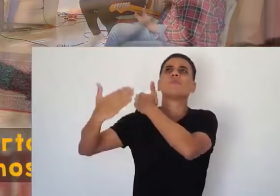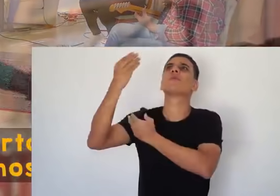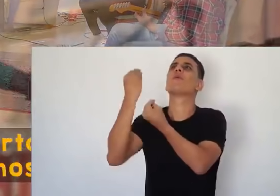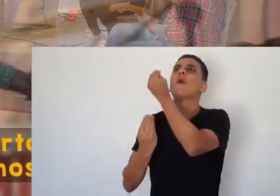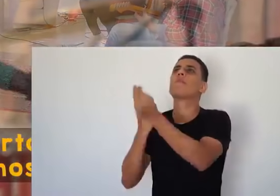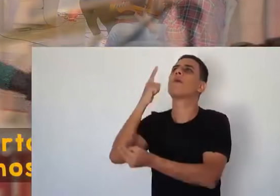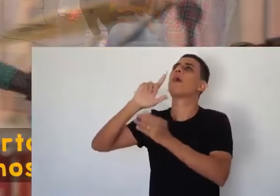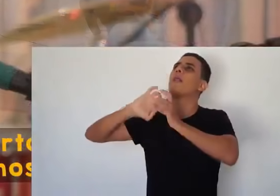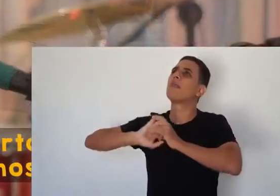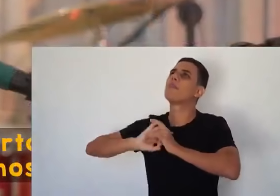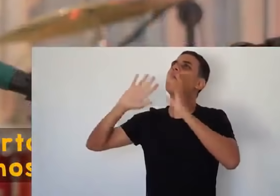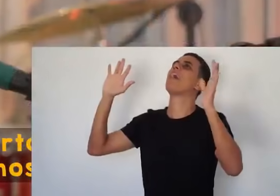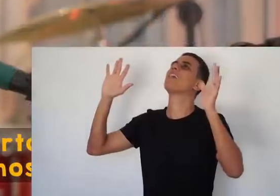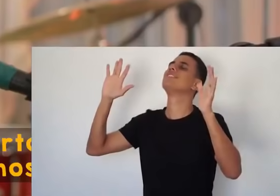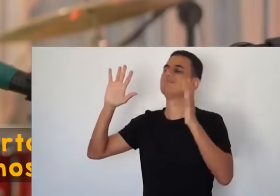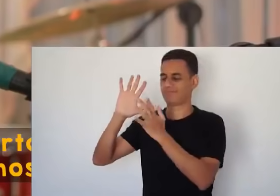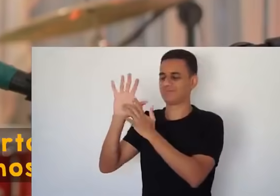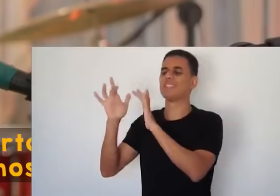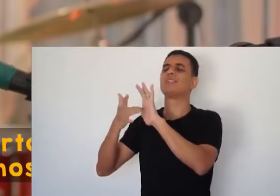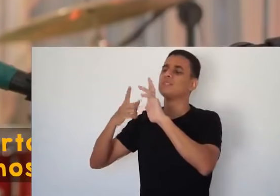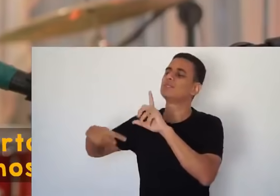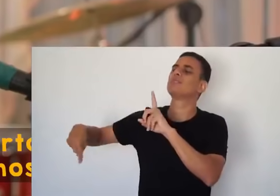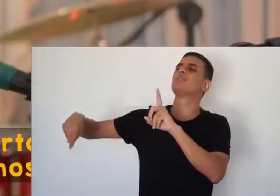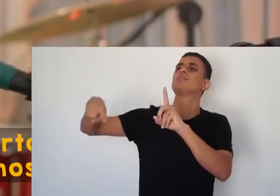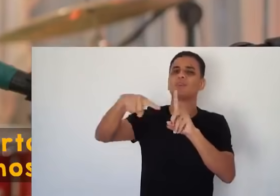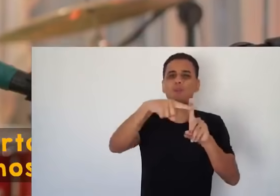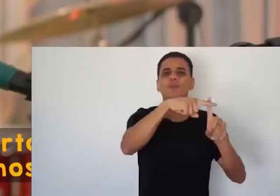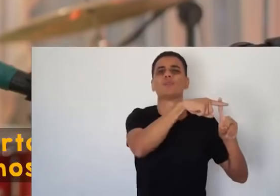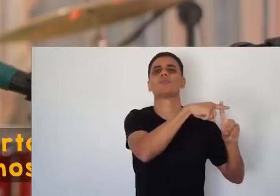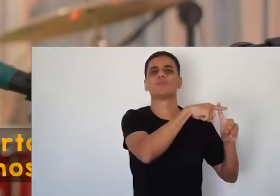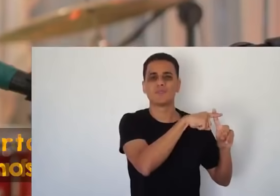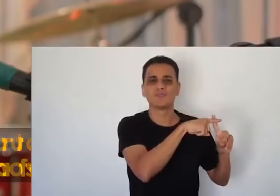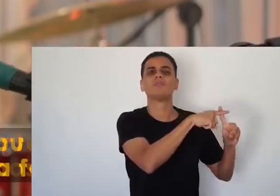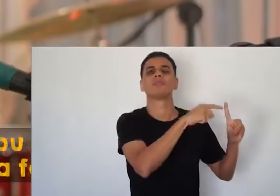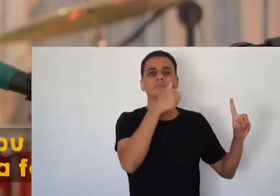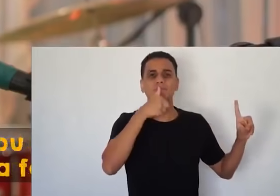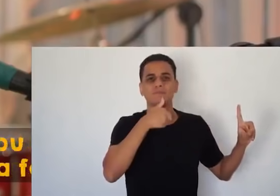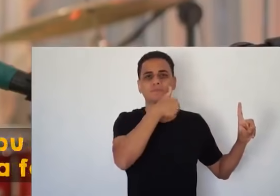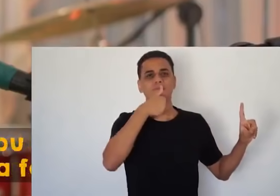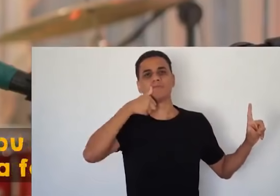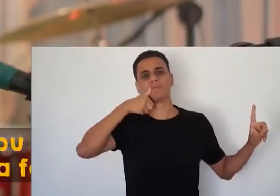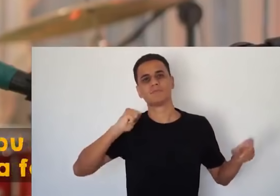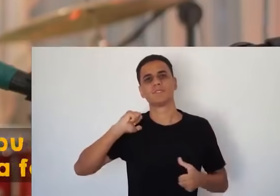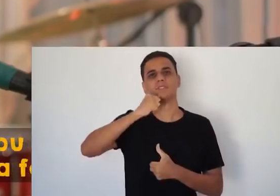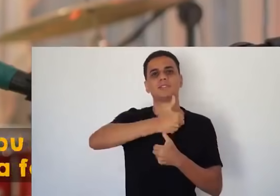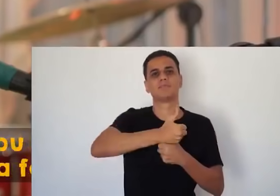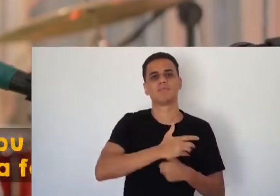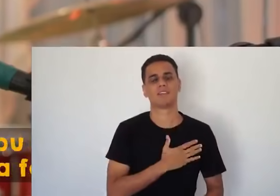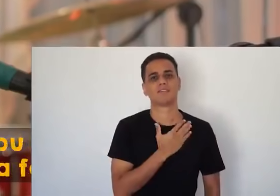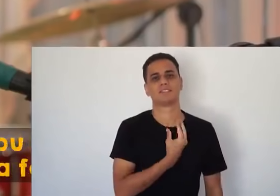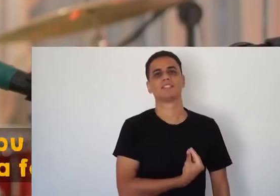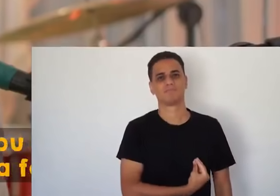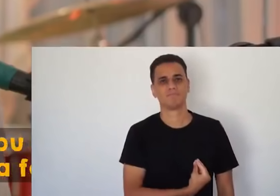fui liberto em ti, há uma cruz que mostra o preço que Jesus